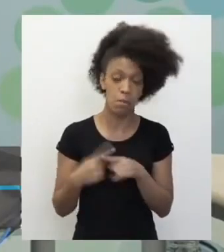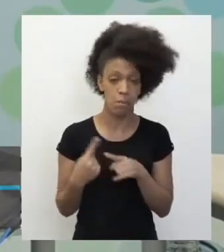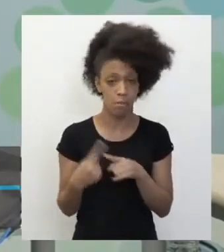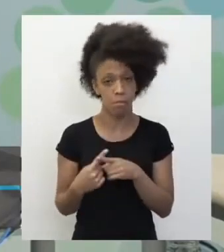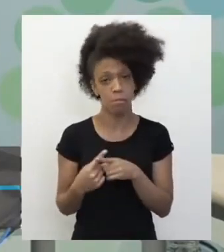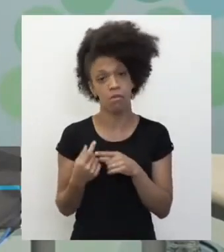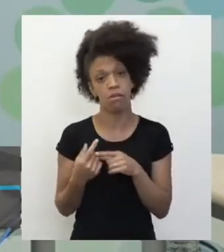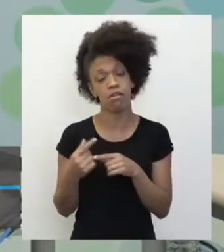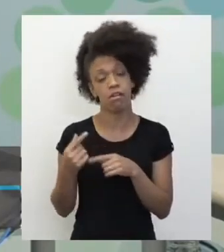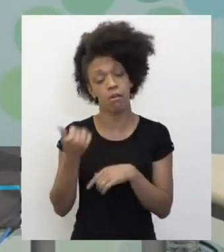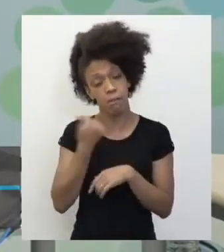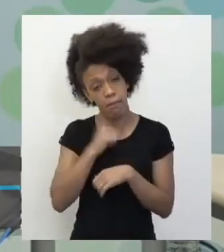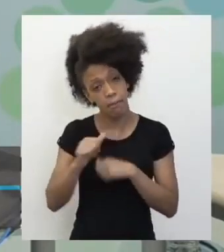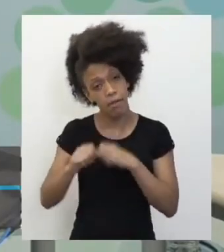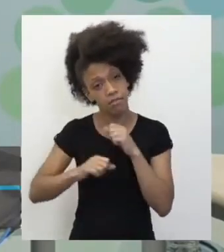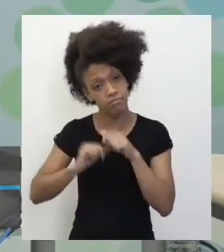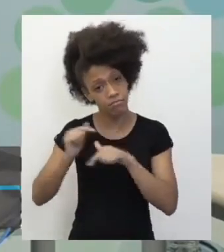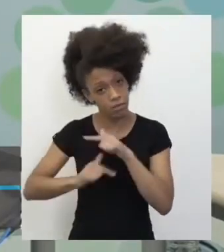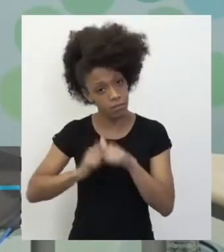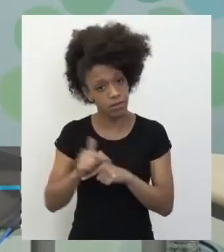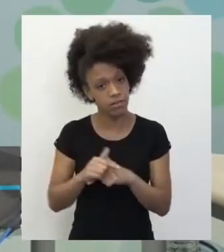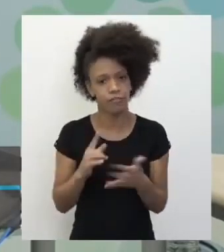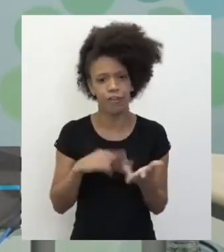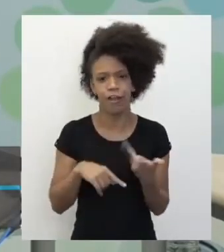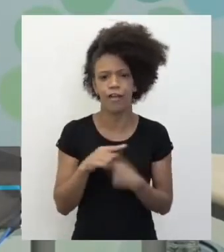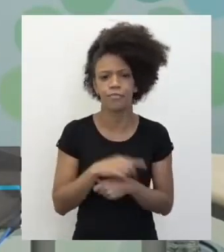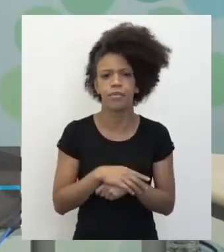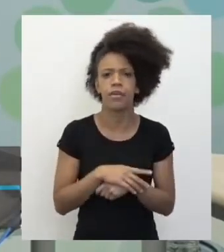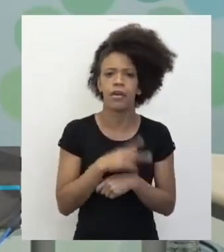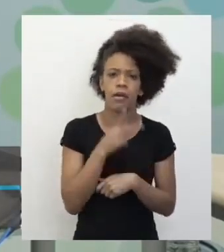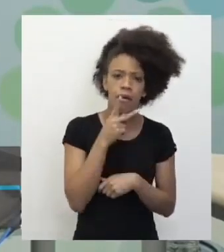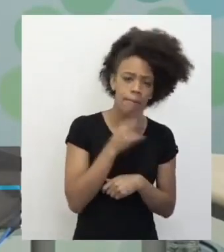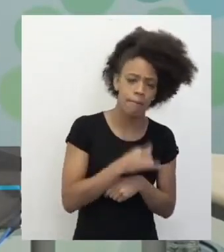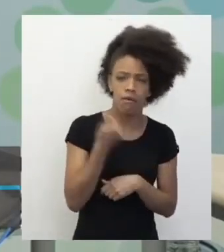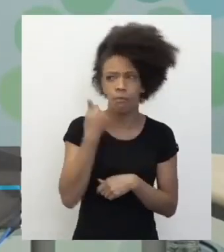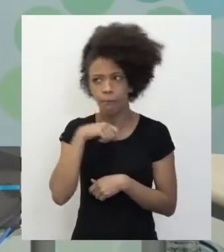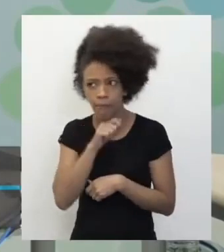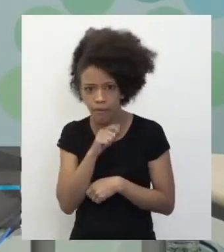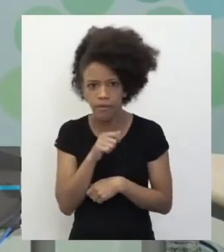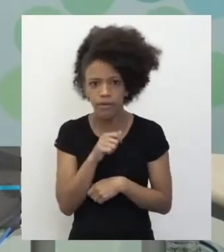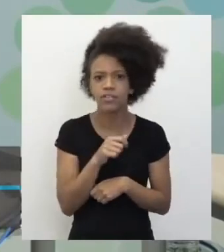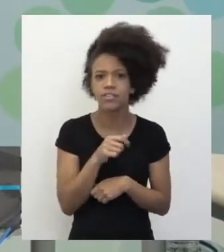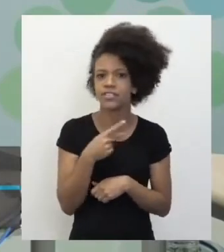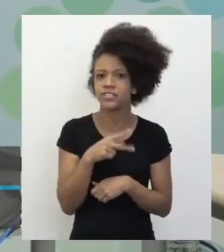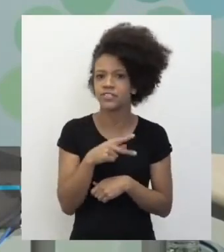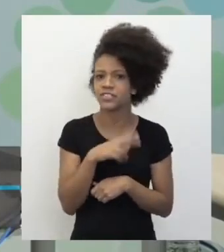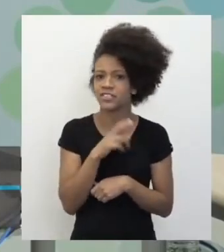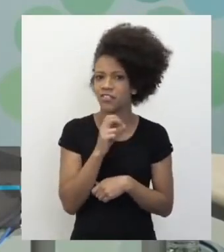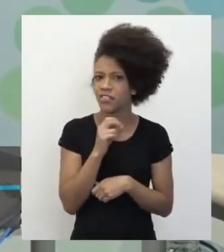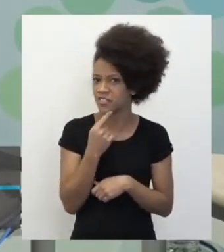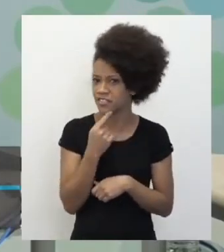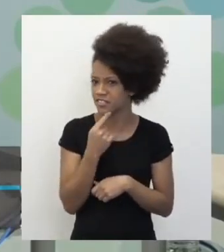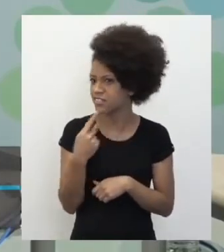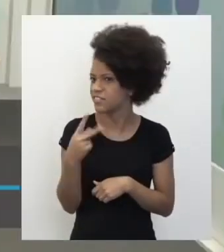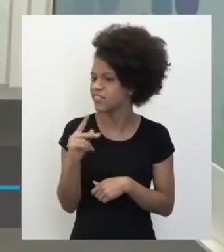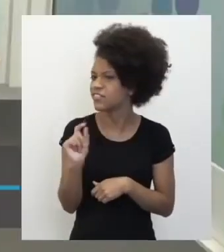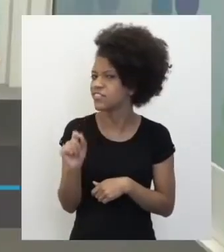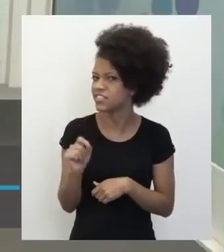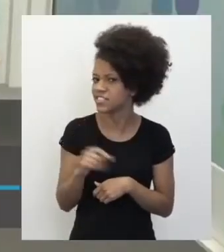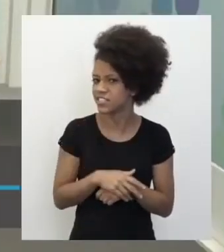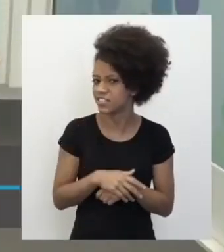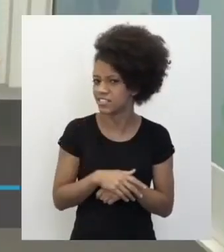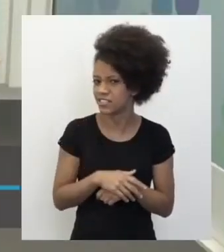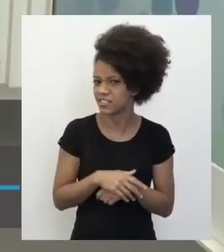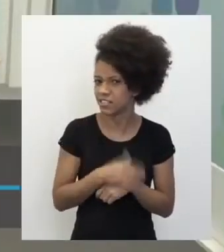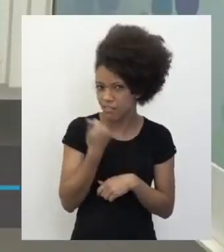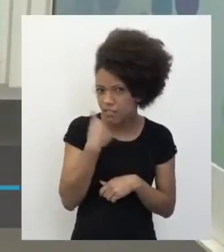E aí temos vários. Alguns falam minha mãe e meu pai, o Diogo falou. E você, Diogo? Bacana. Só sua mãe e seu pai? É verdade, né? Minha mãe e meu